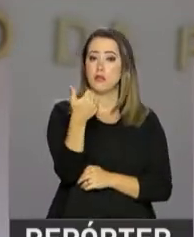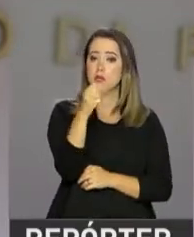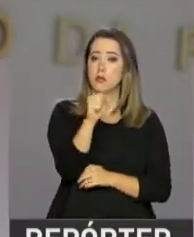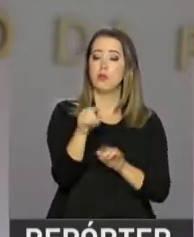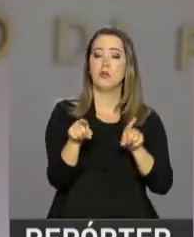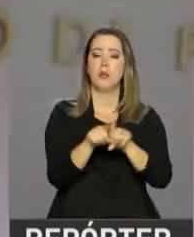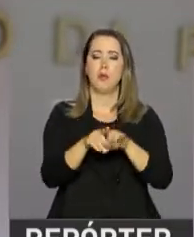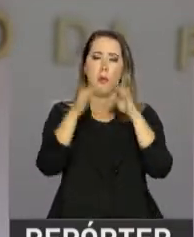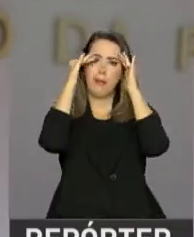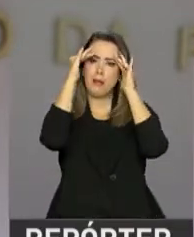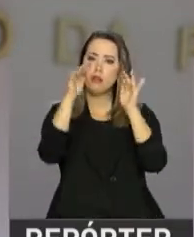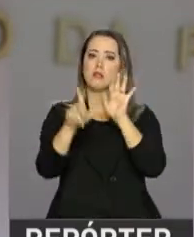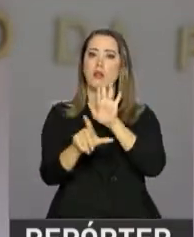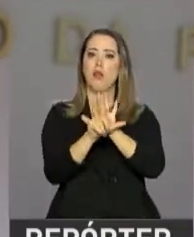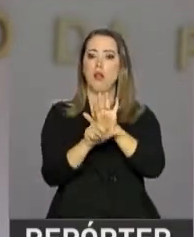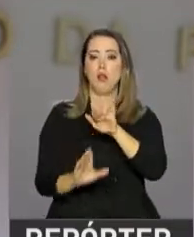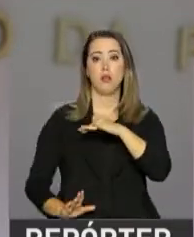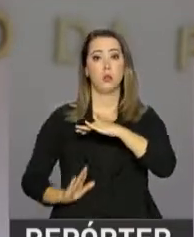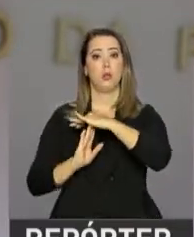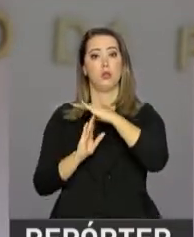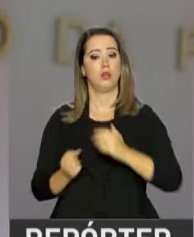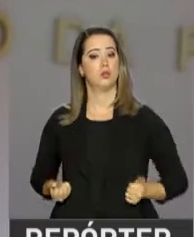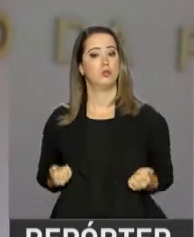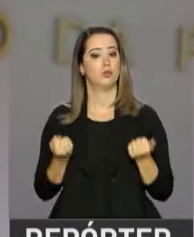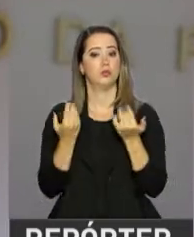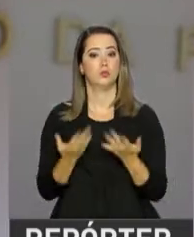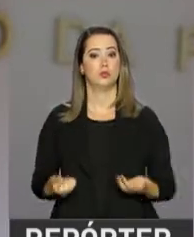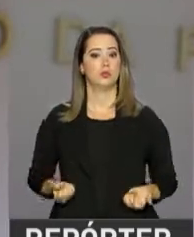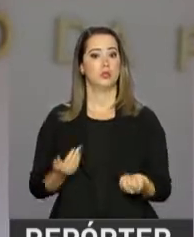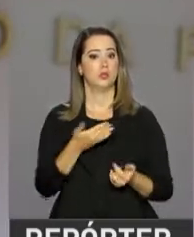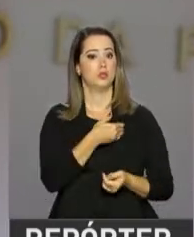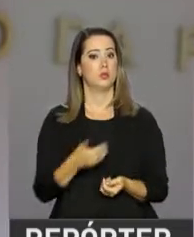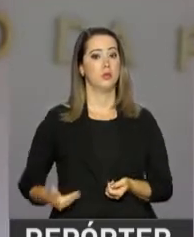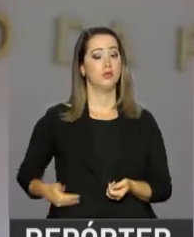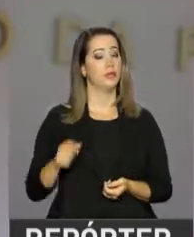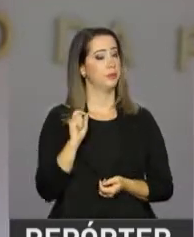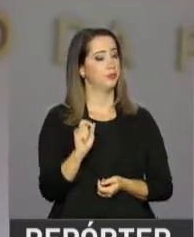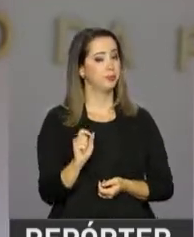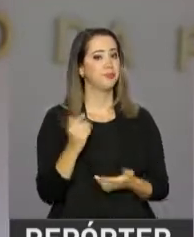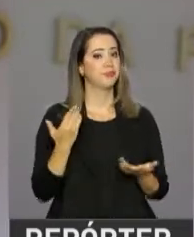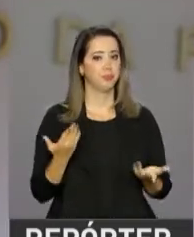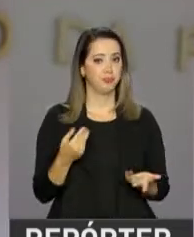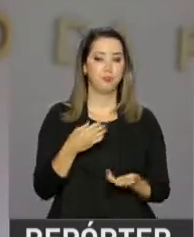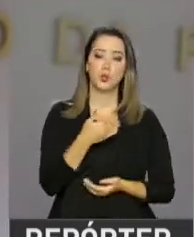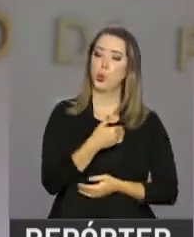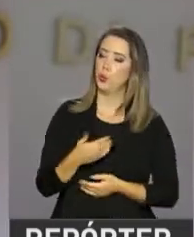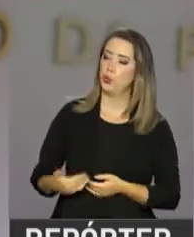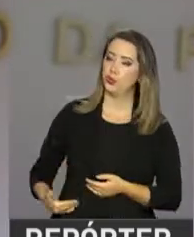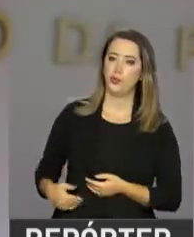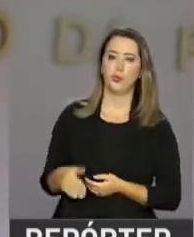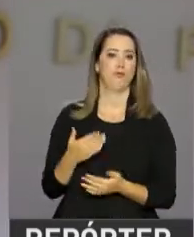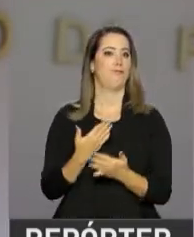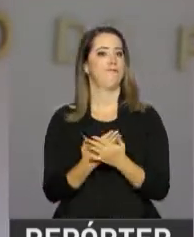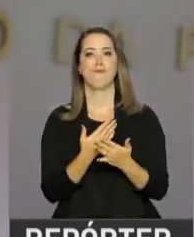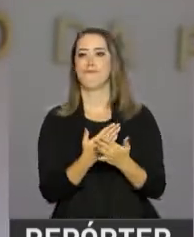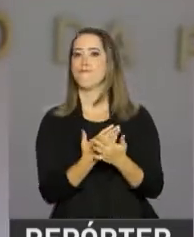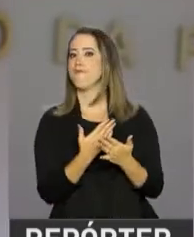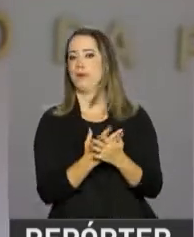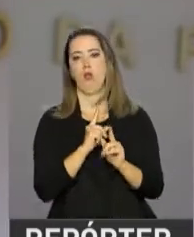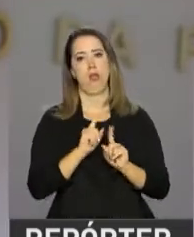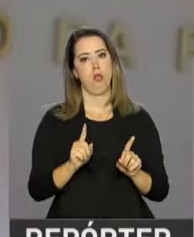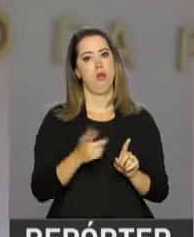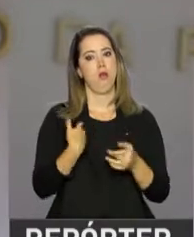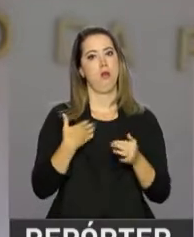também será cumprido o teto constitucional dos gastos públicos. Segundo o Henrique Meirelles, o governo não estuda uma suspensão pura